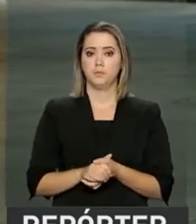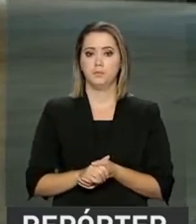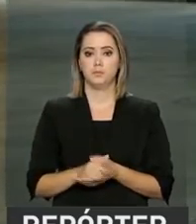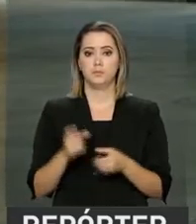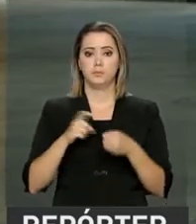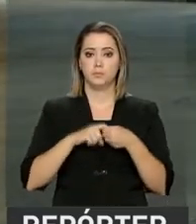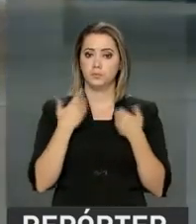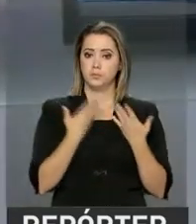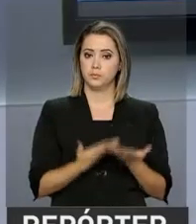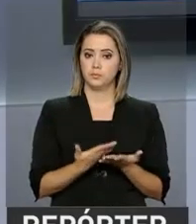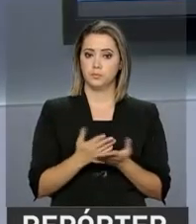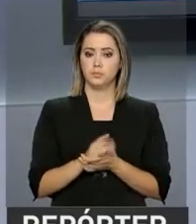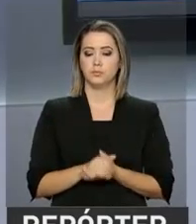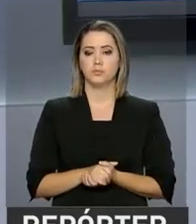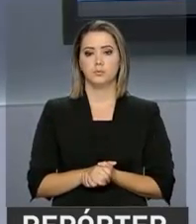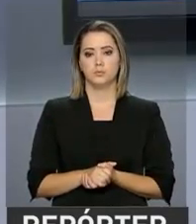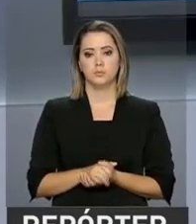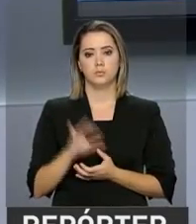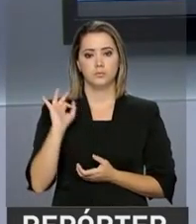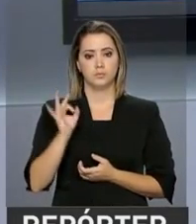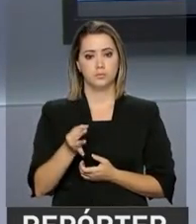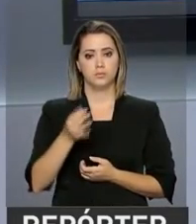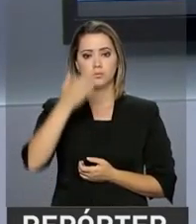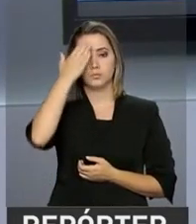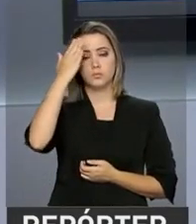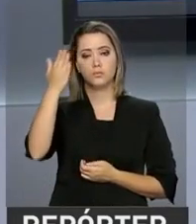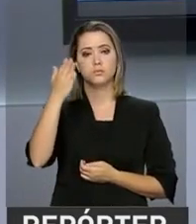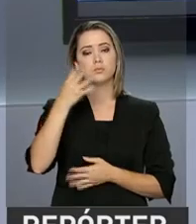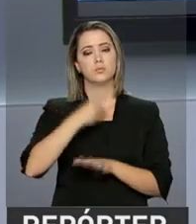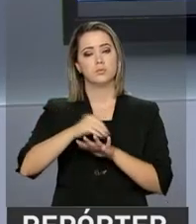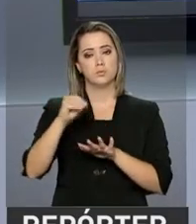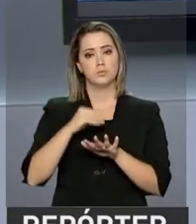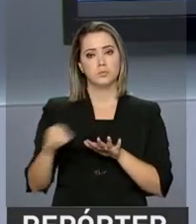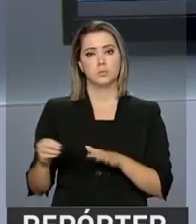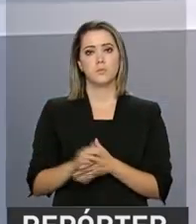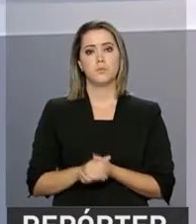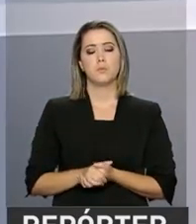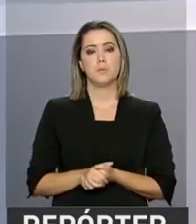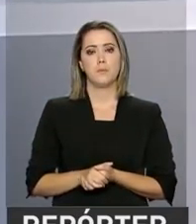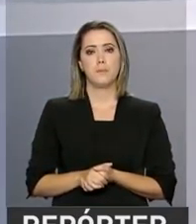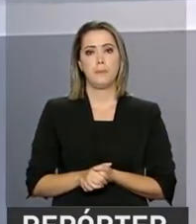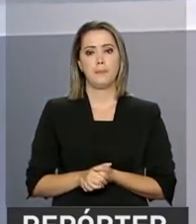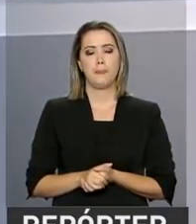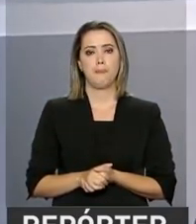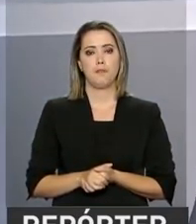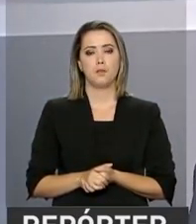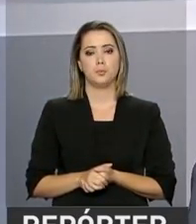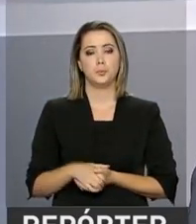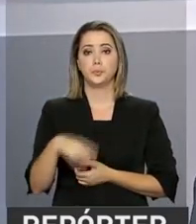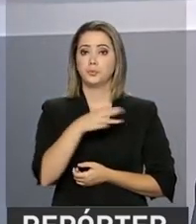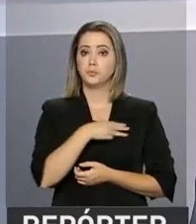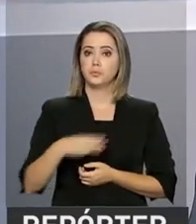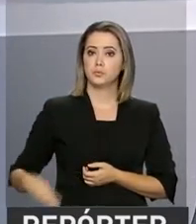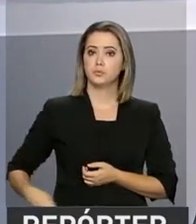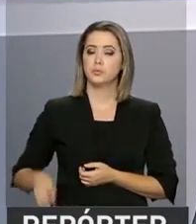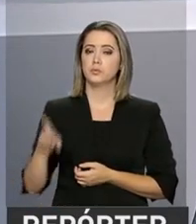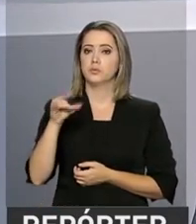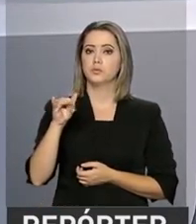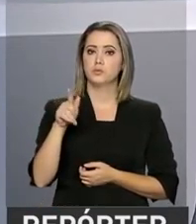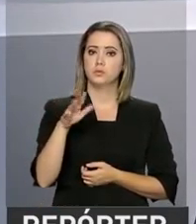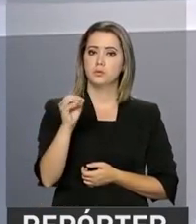Eu volto com você no estúdio, Roberto. Tá certo, Paulo. Muito obrigado pelas informações. Os ministros Diogo Oliveira e